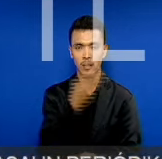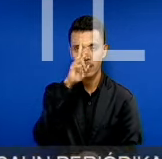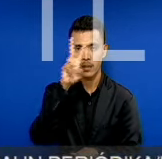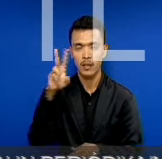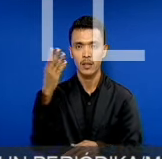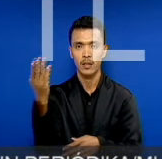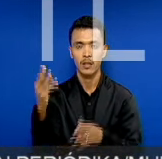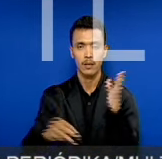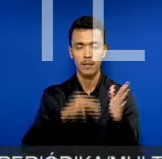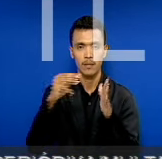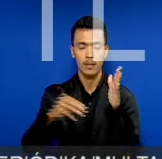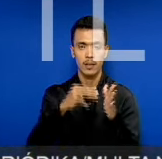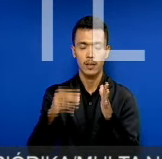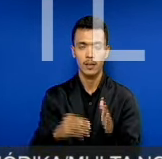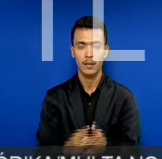katak,